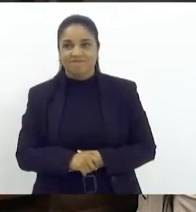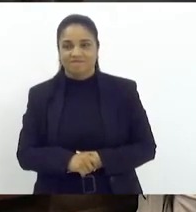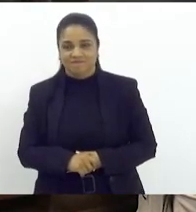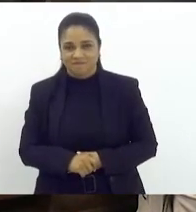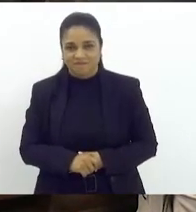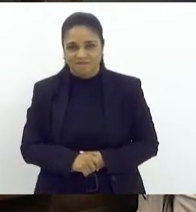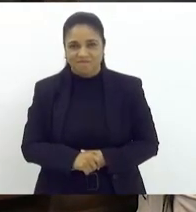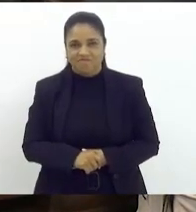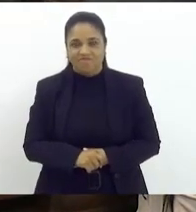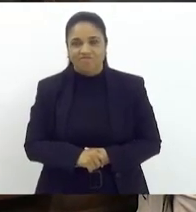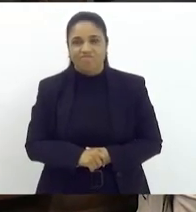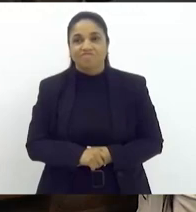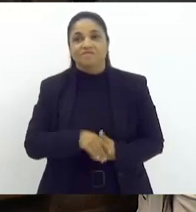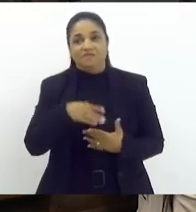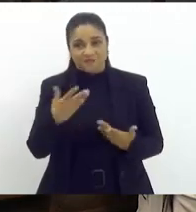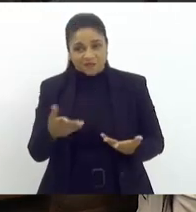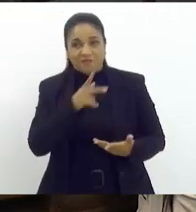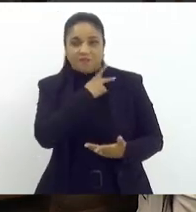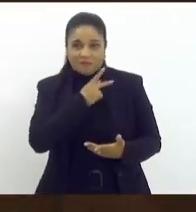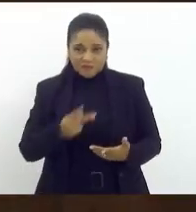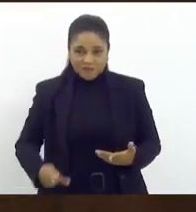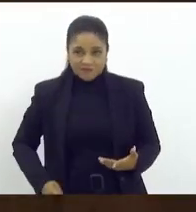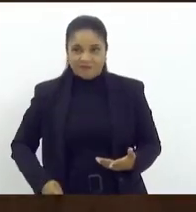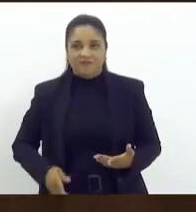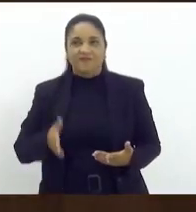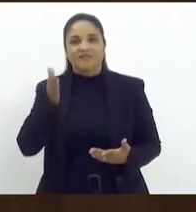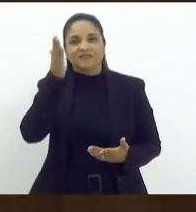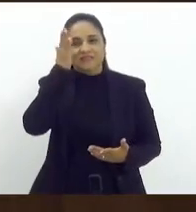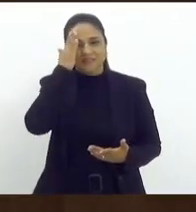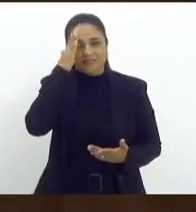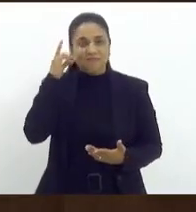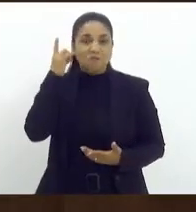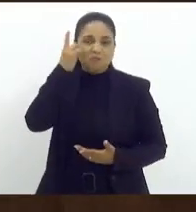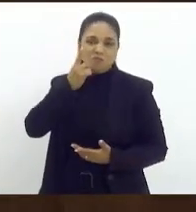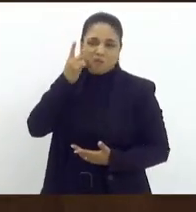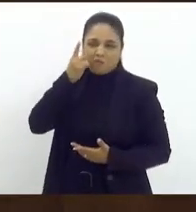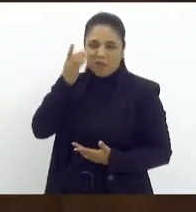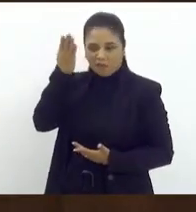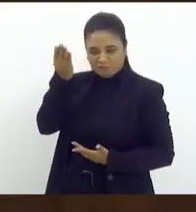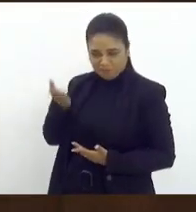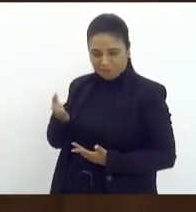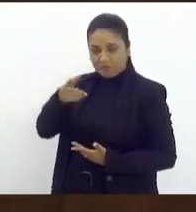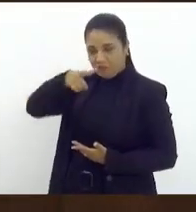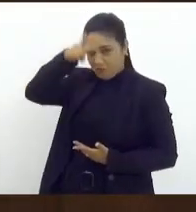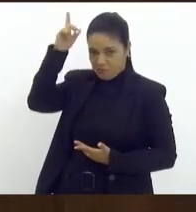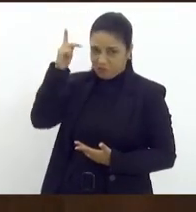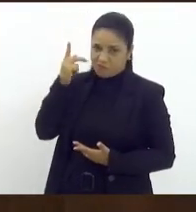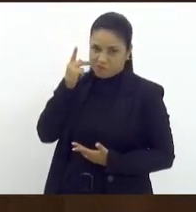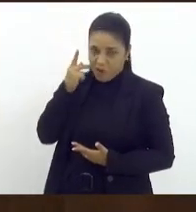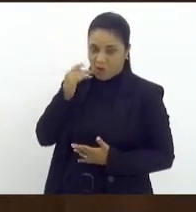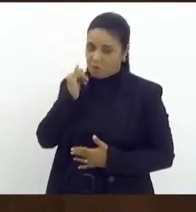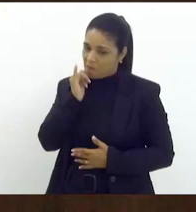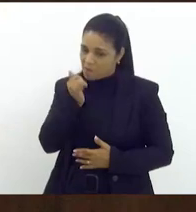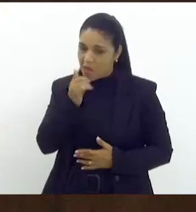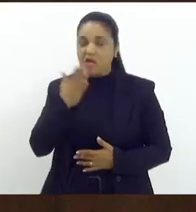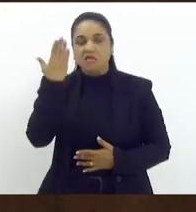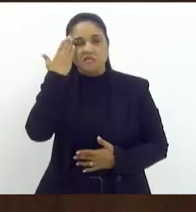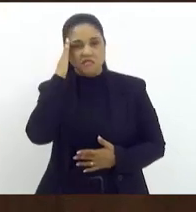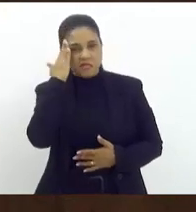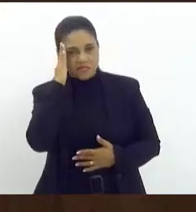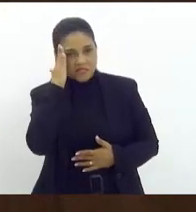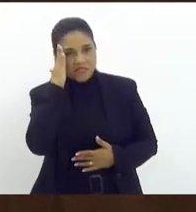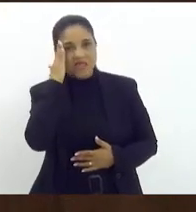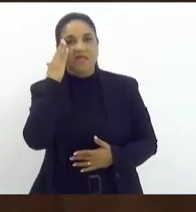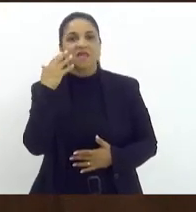sabe que sempre quando o nosso decano fala que nós temos que realmente entender e agradeço até